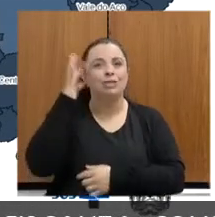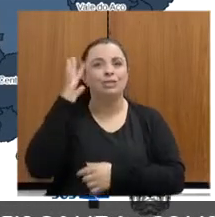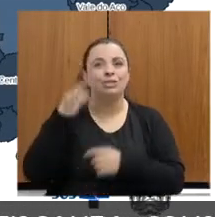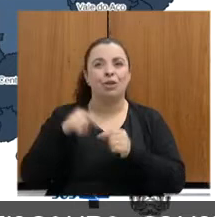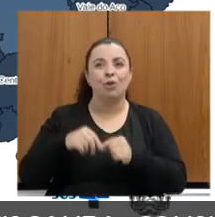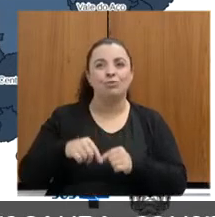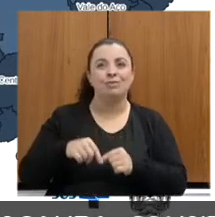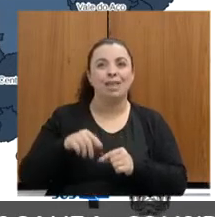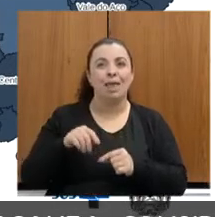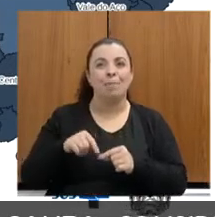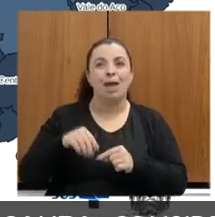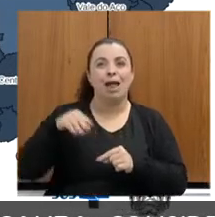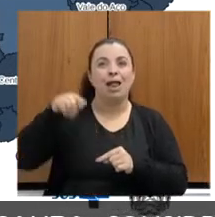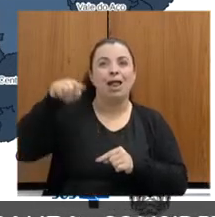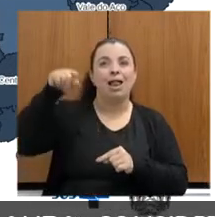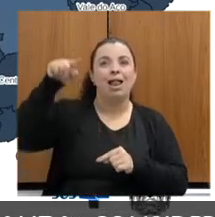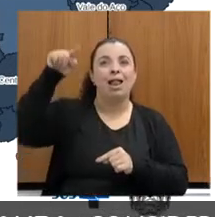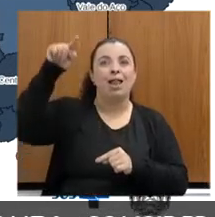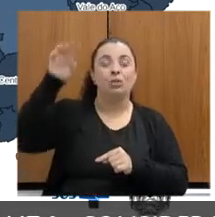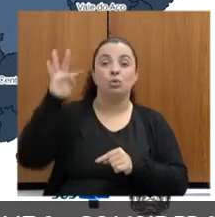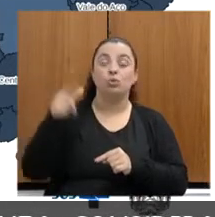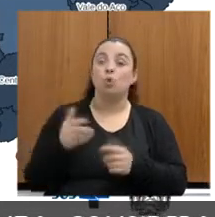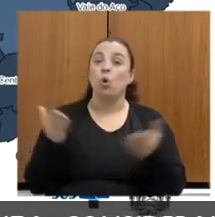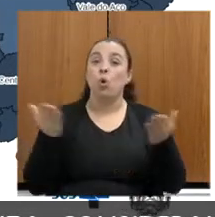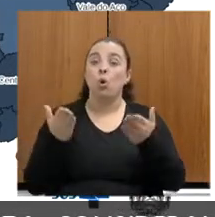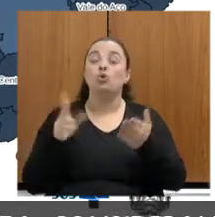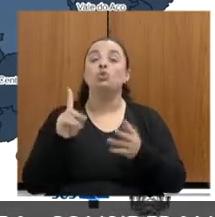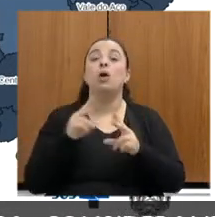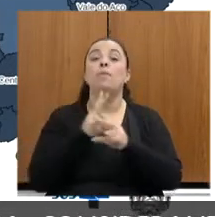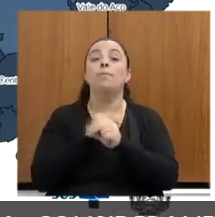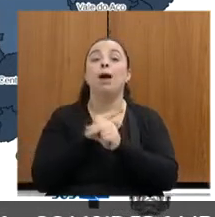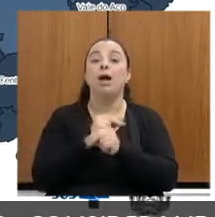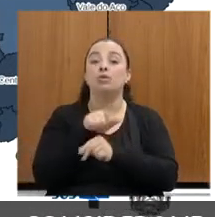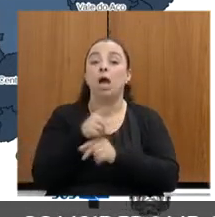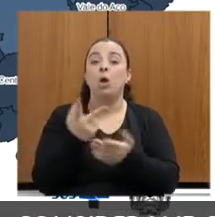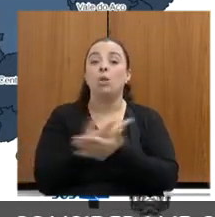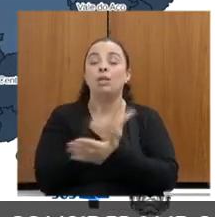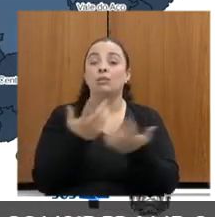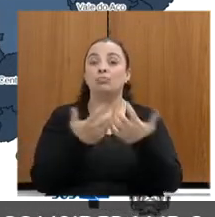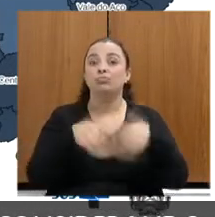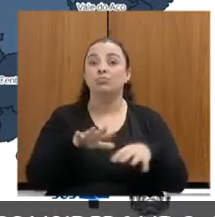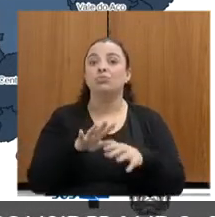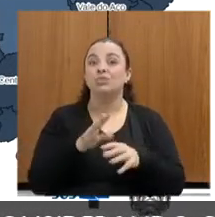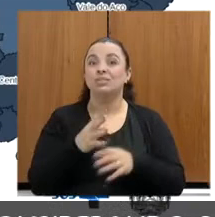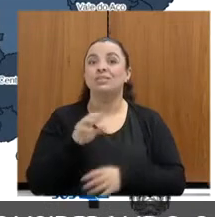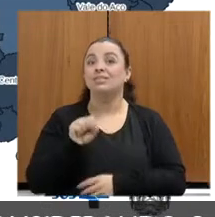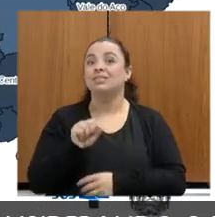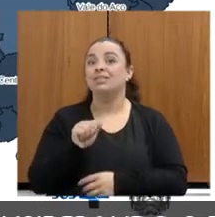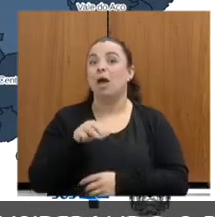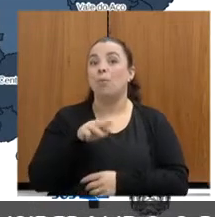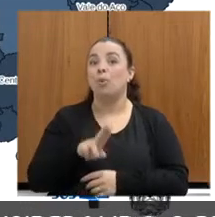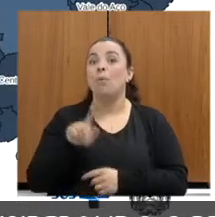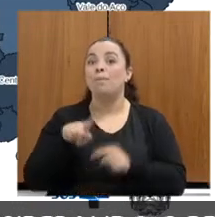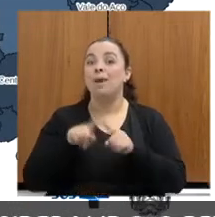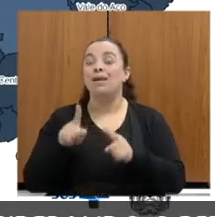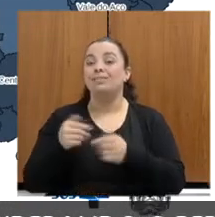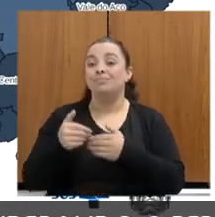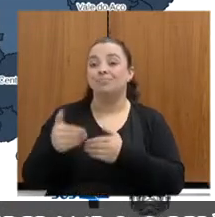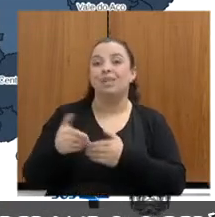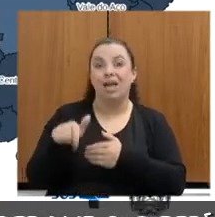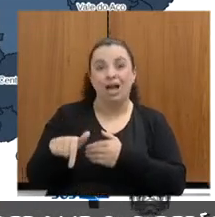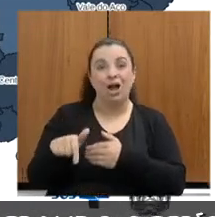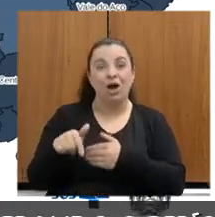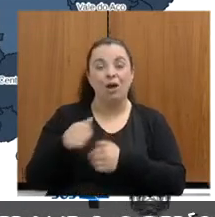cima hoje só faço de Minas testar Municipal Então a partir de agora de agosto qualquer